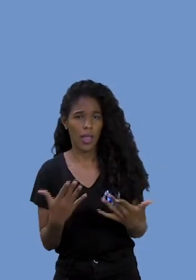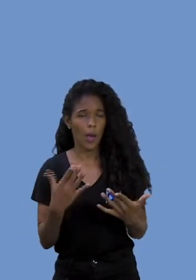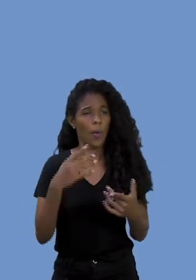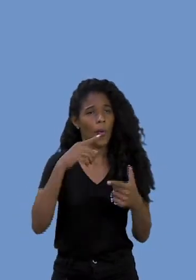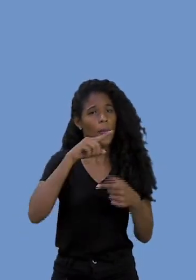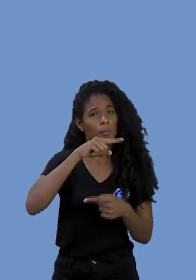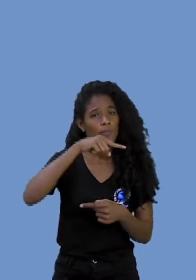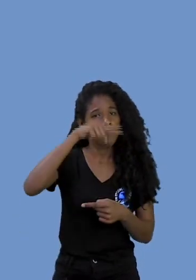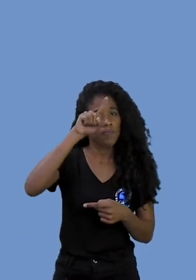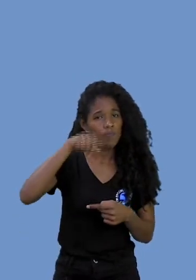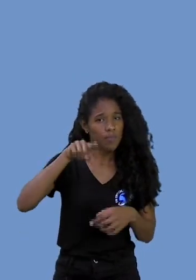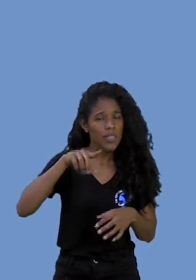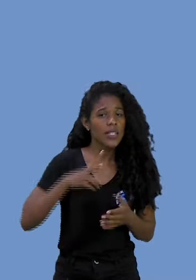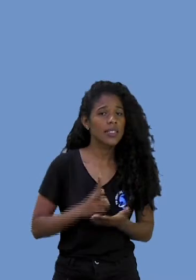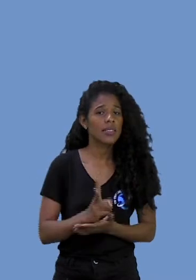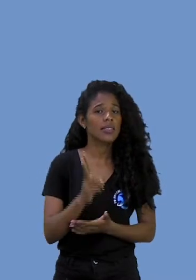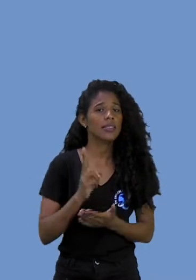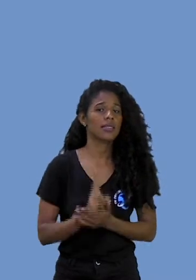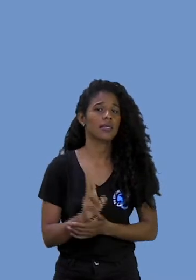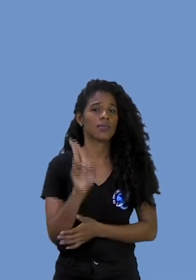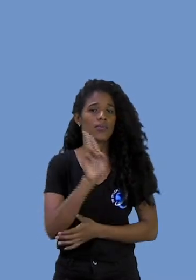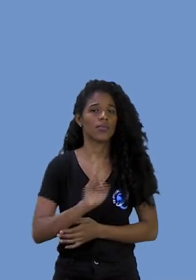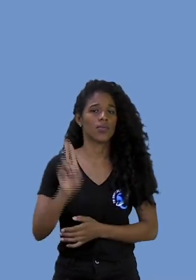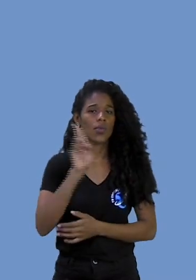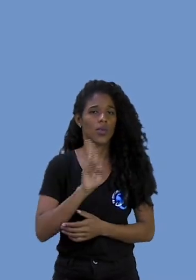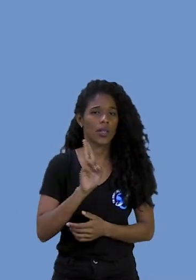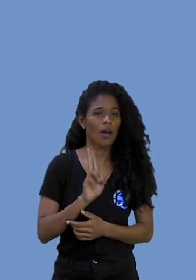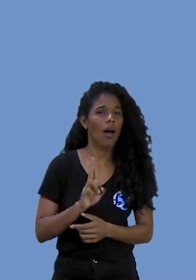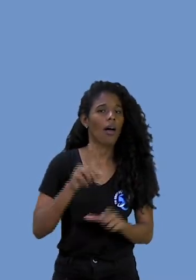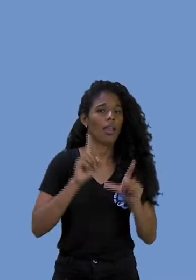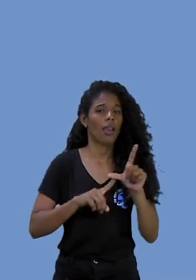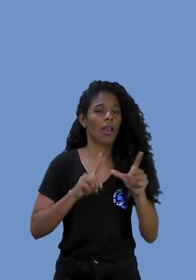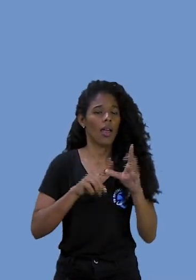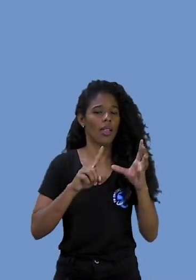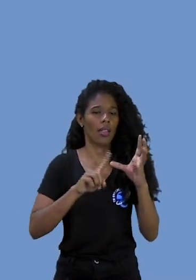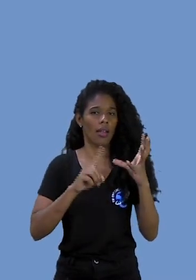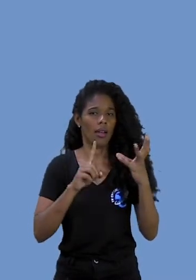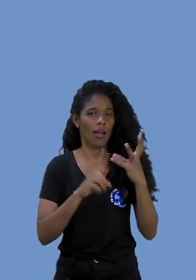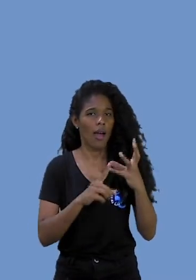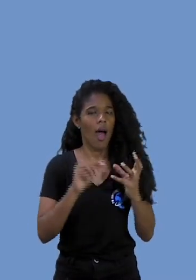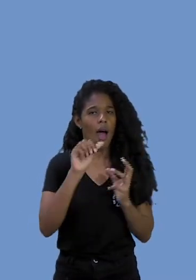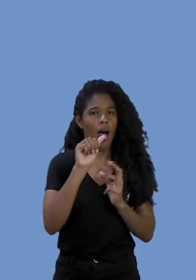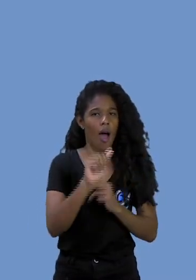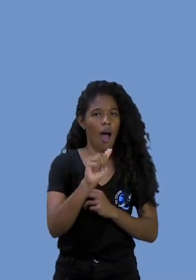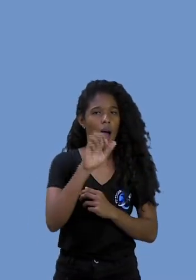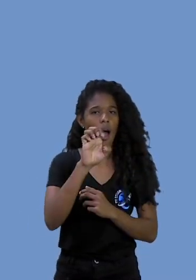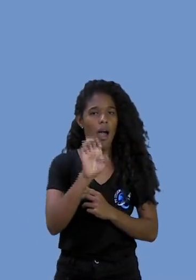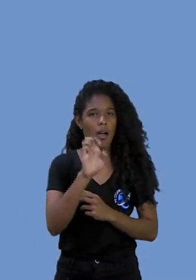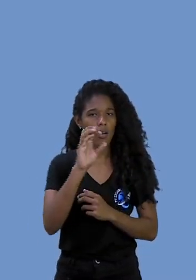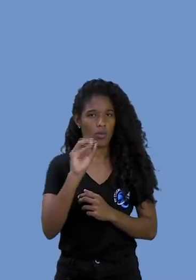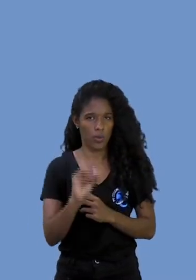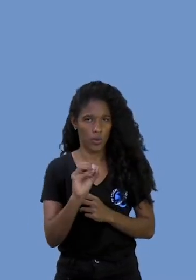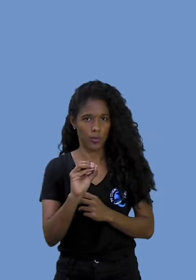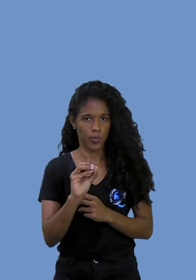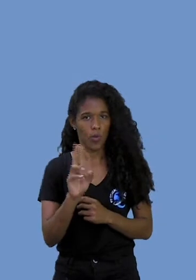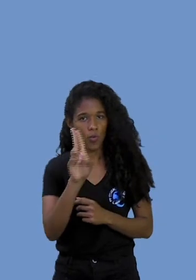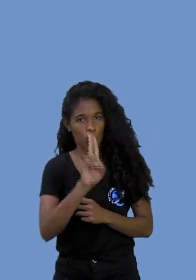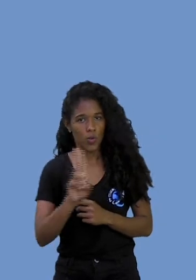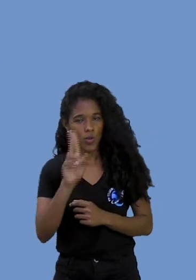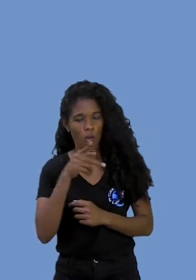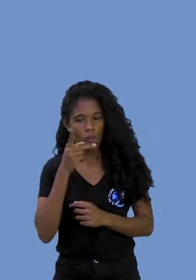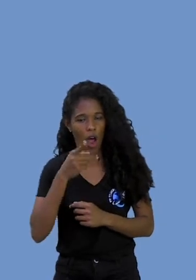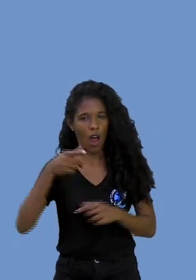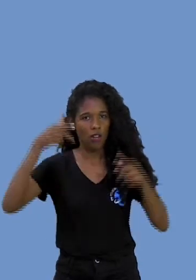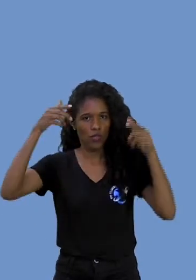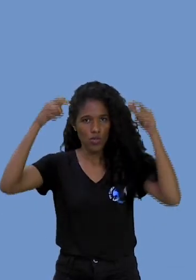sempre será usado no A, E ou O, tá certo? É aquele que vocês chamam de chapeuzinho. O